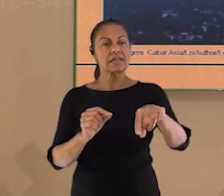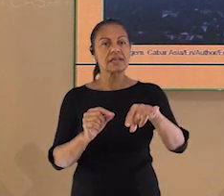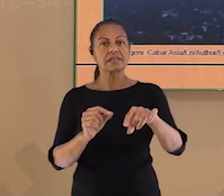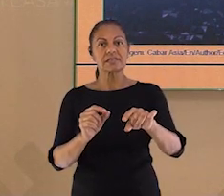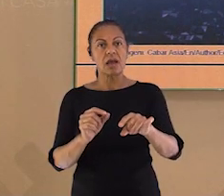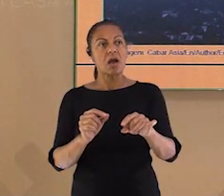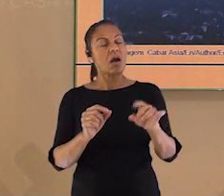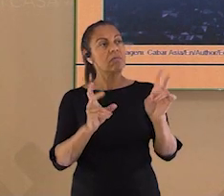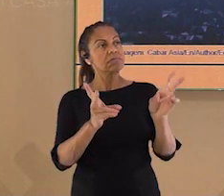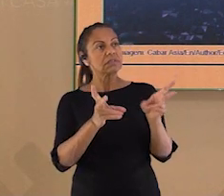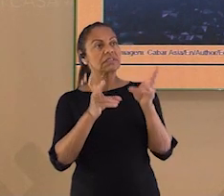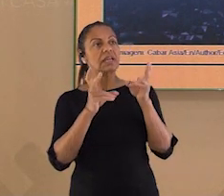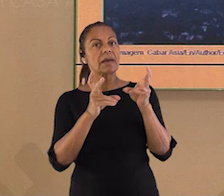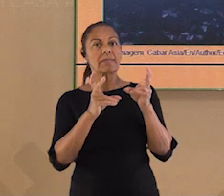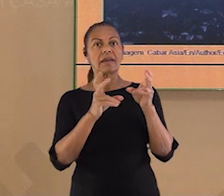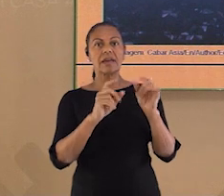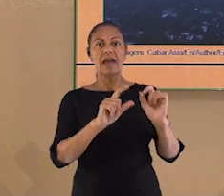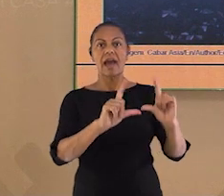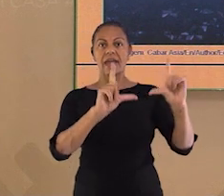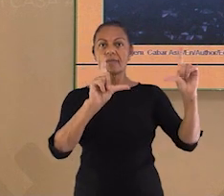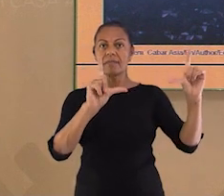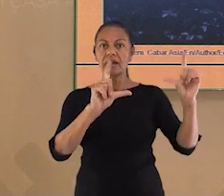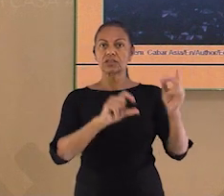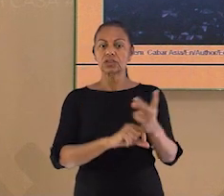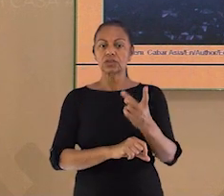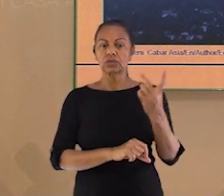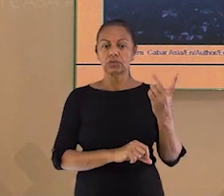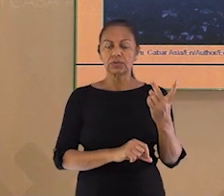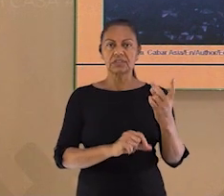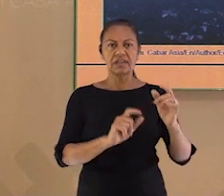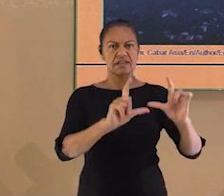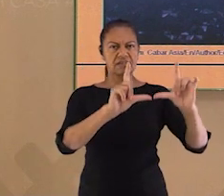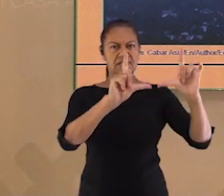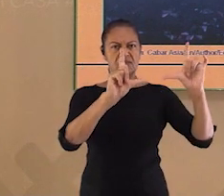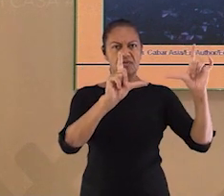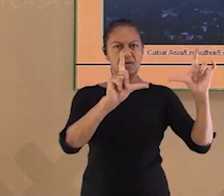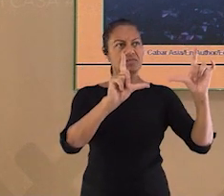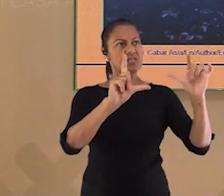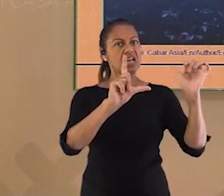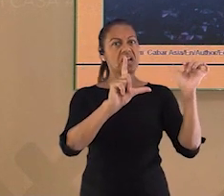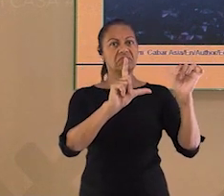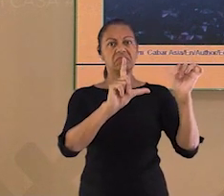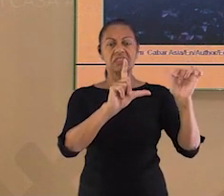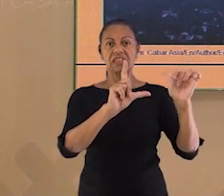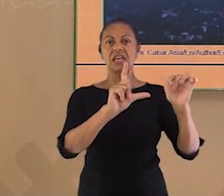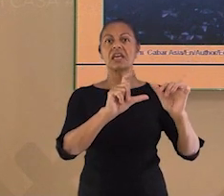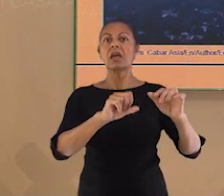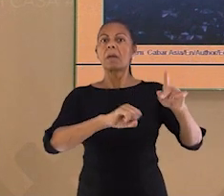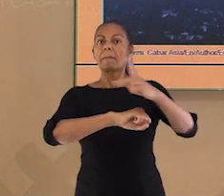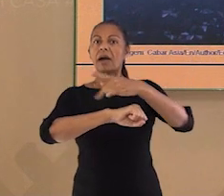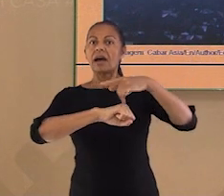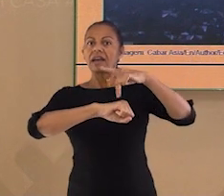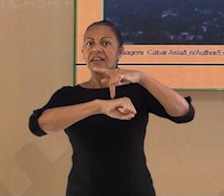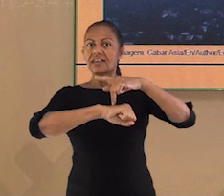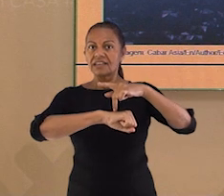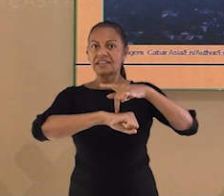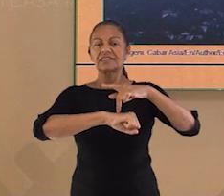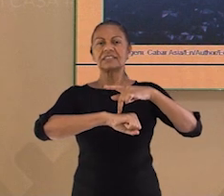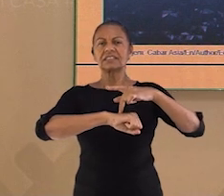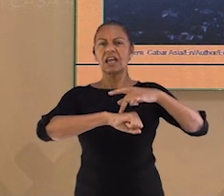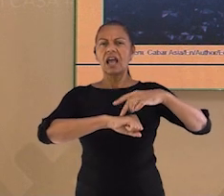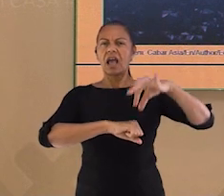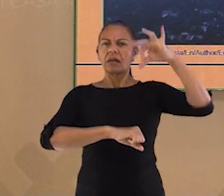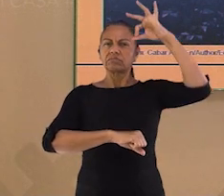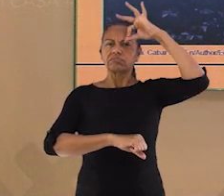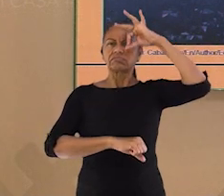imagens. De um lado, temos a imagem na cidade do Almaty, que fica no Cazaquistão, e do outro temos a cidade de São Paulo,